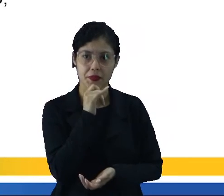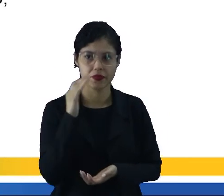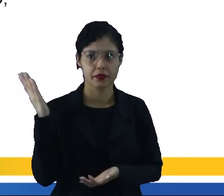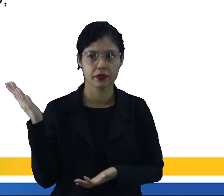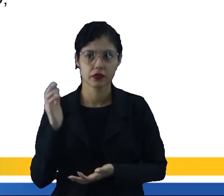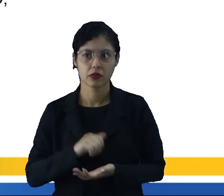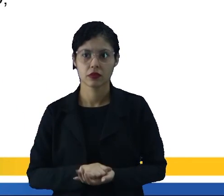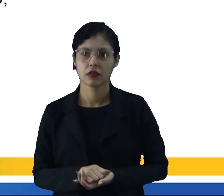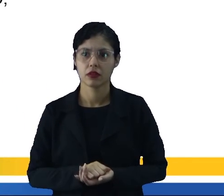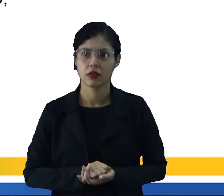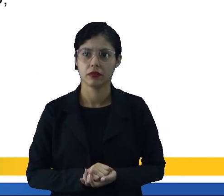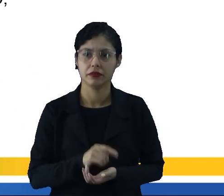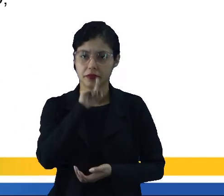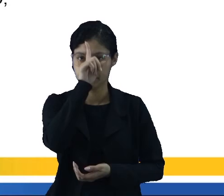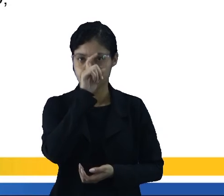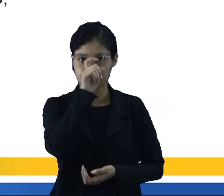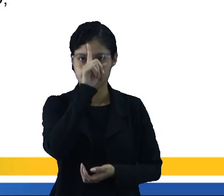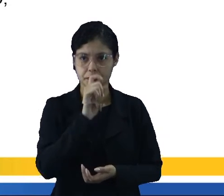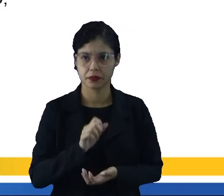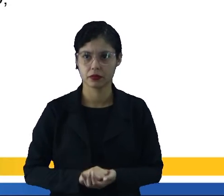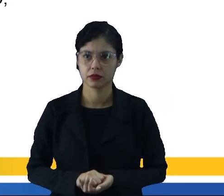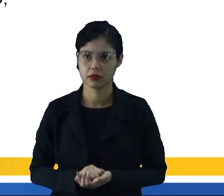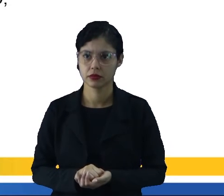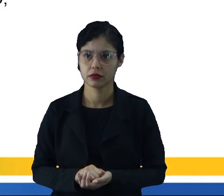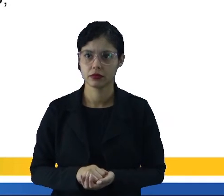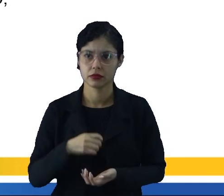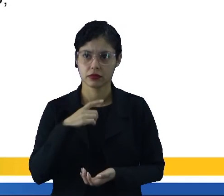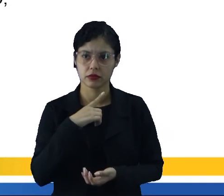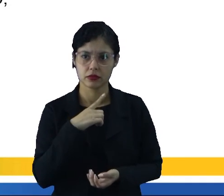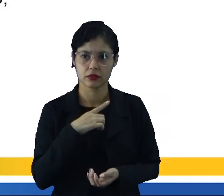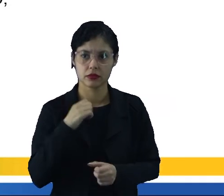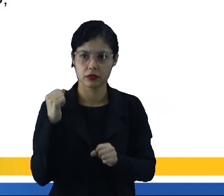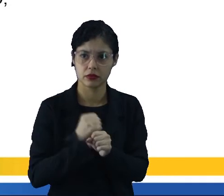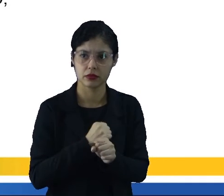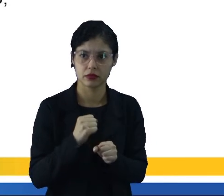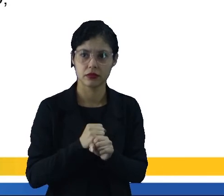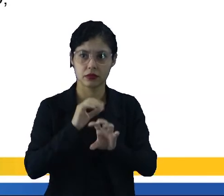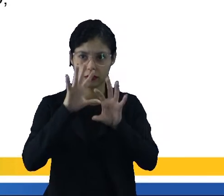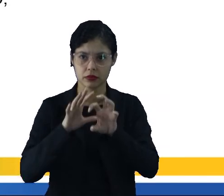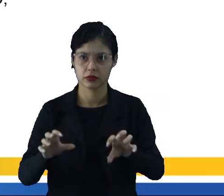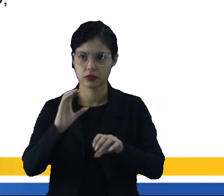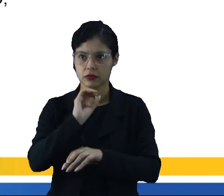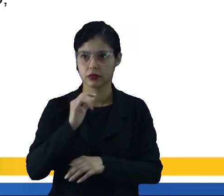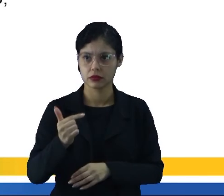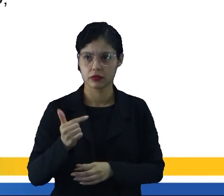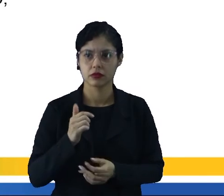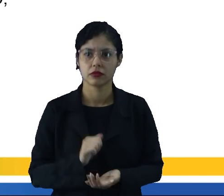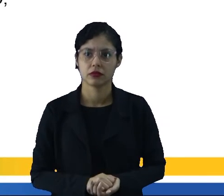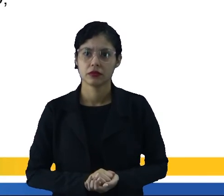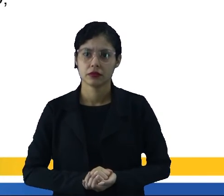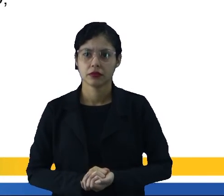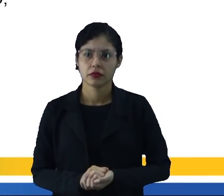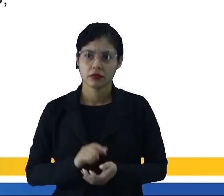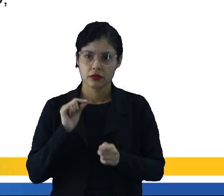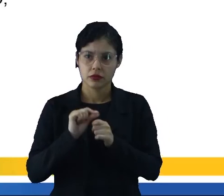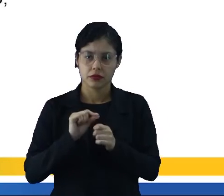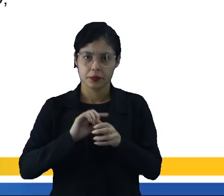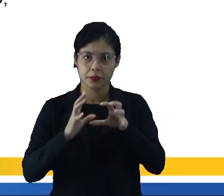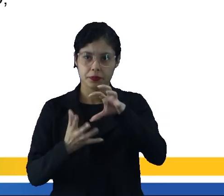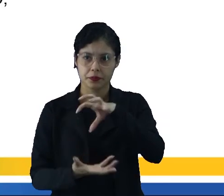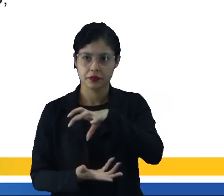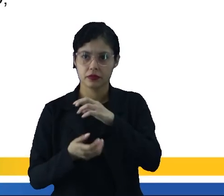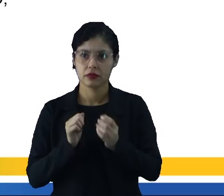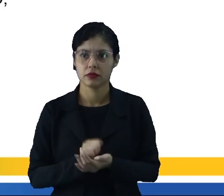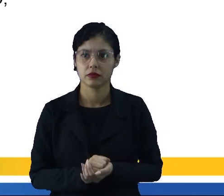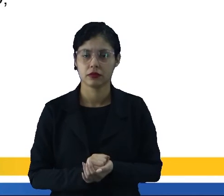em um hospital tá será construído um reservatório de gás oxigênio no formato de uma